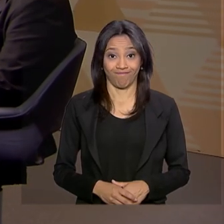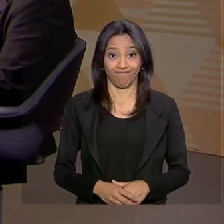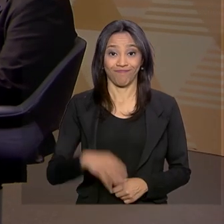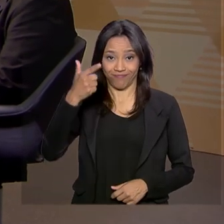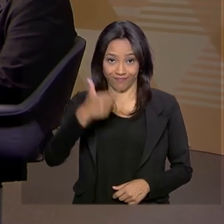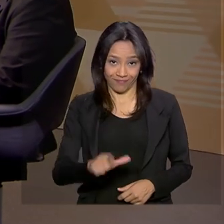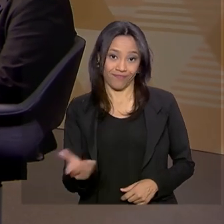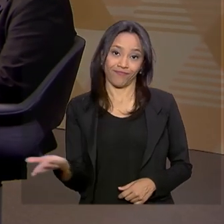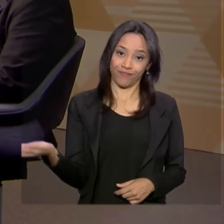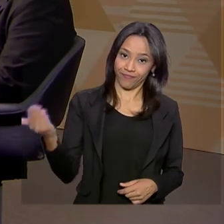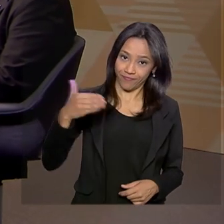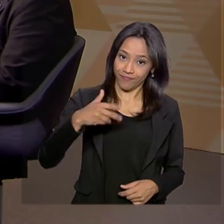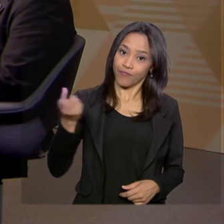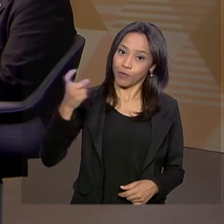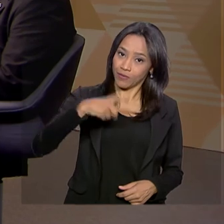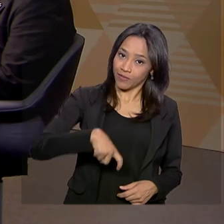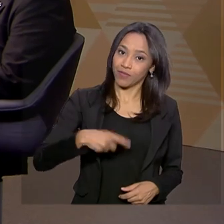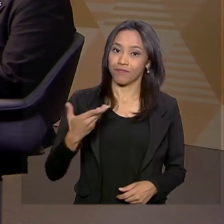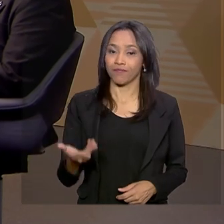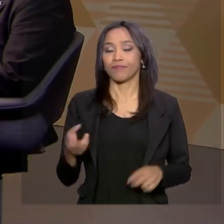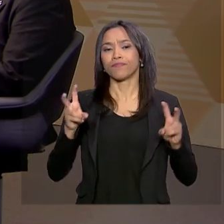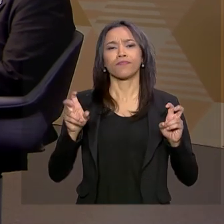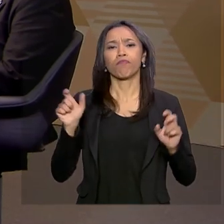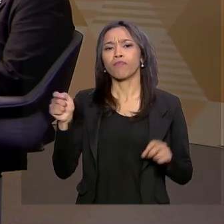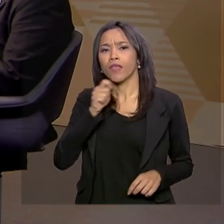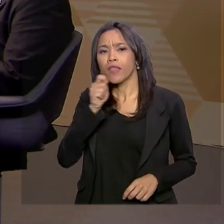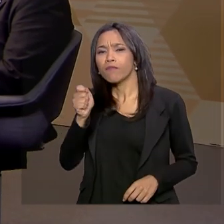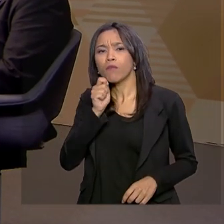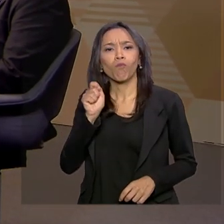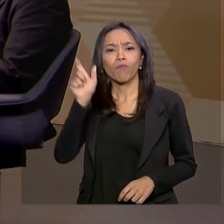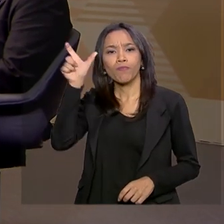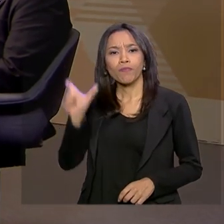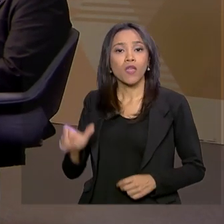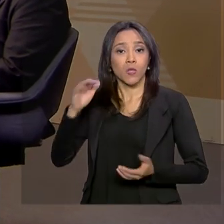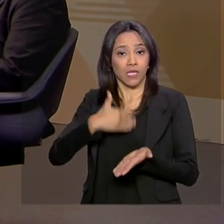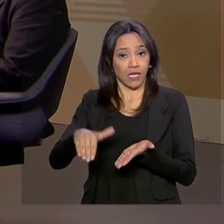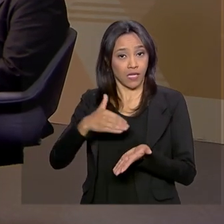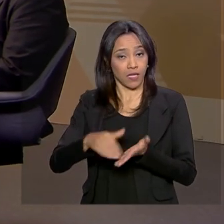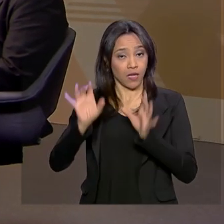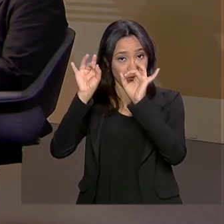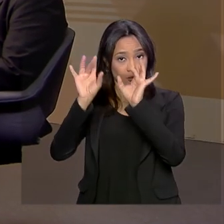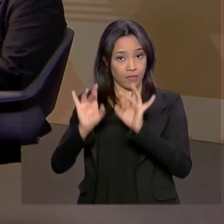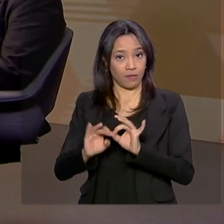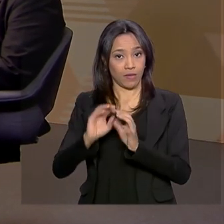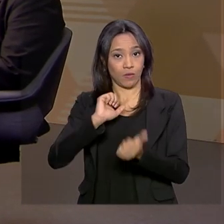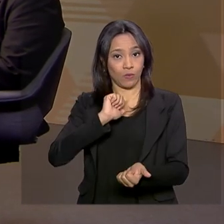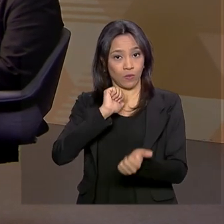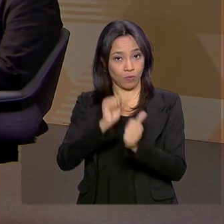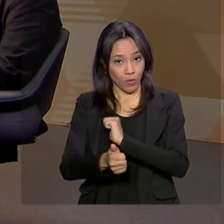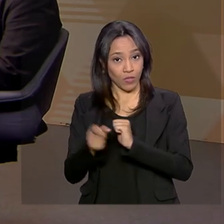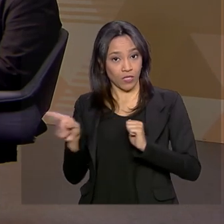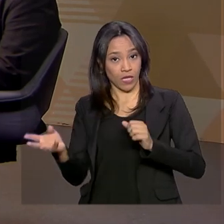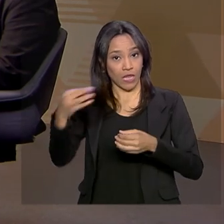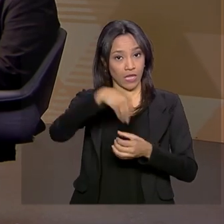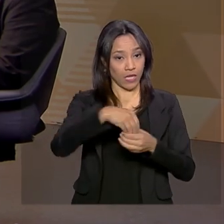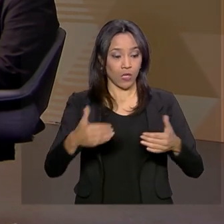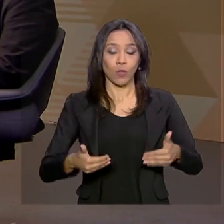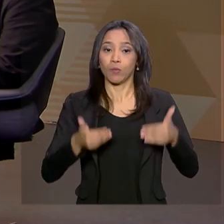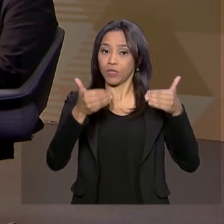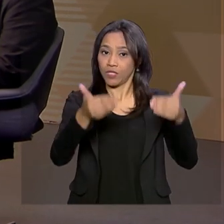Estamos de volta com o Brasil em Pauta. O entrevistado é o secretário especial do Esporte do Ministério da Cidadania,